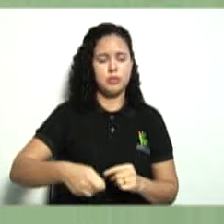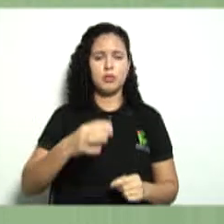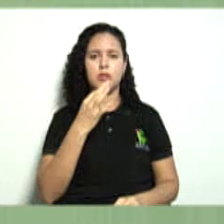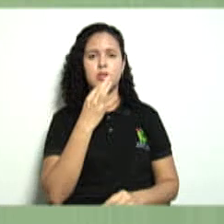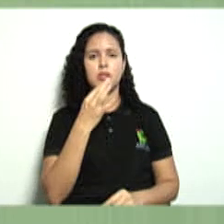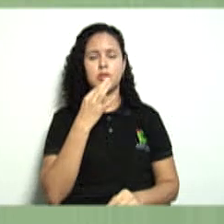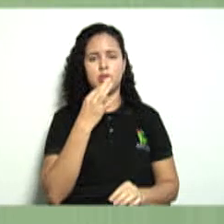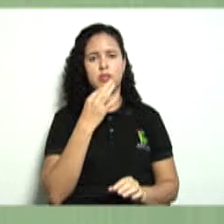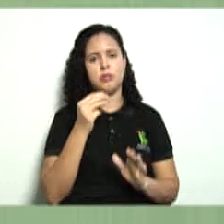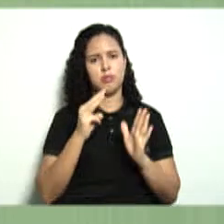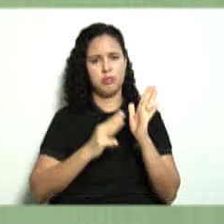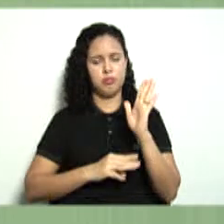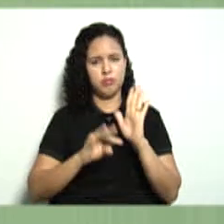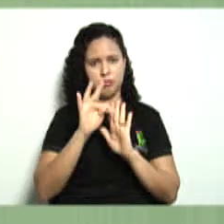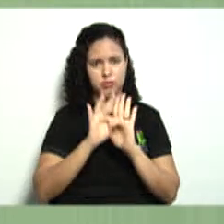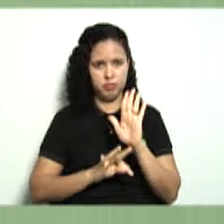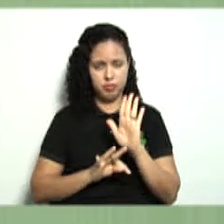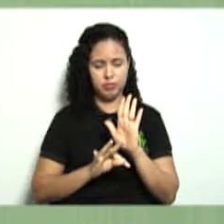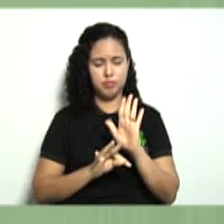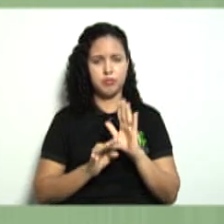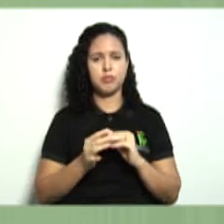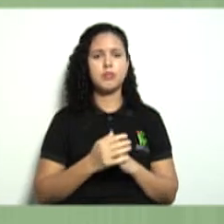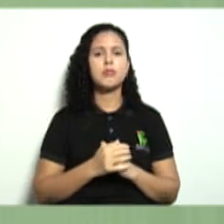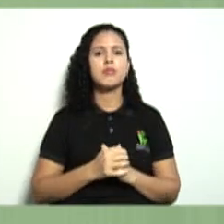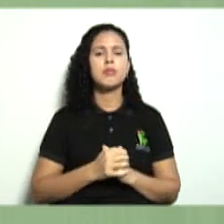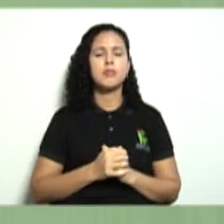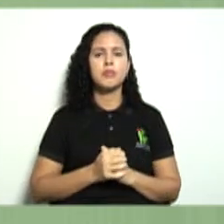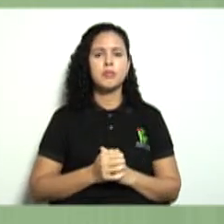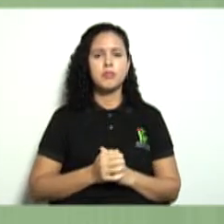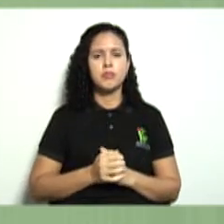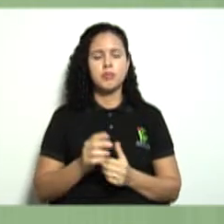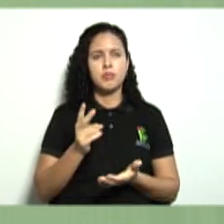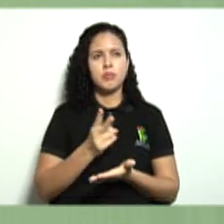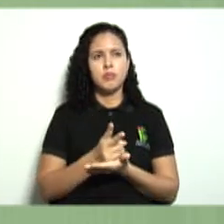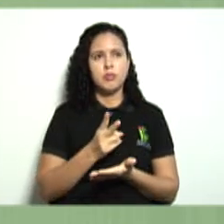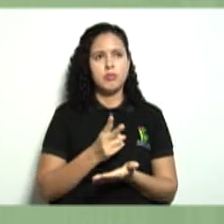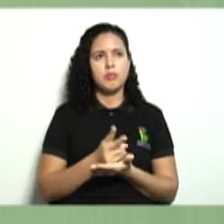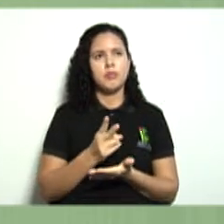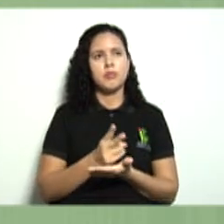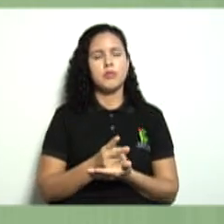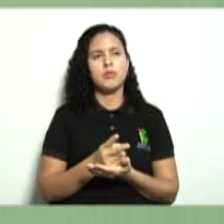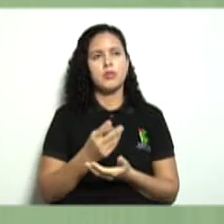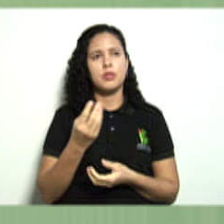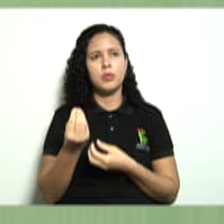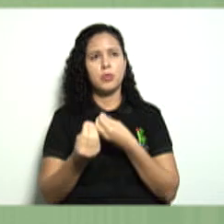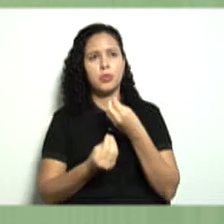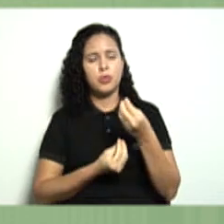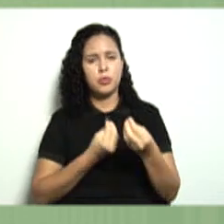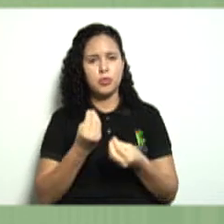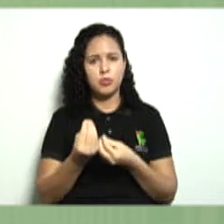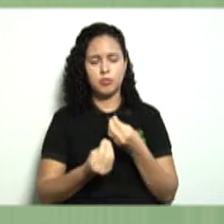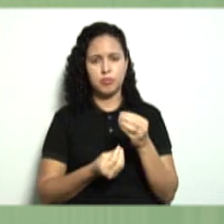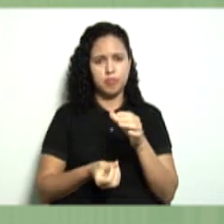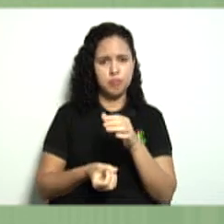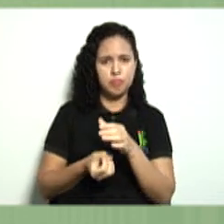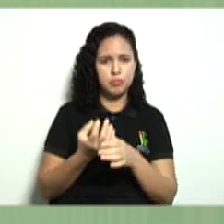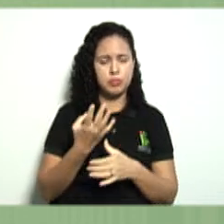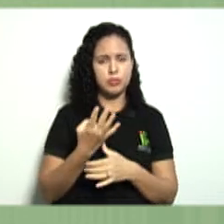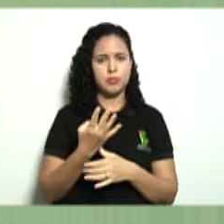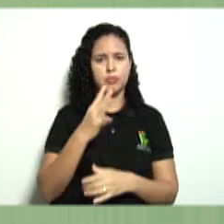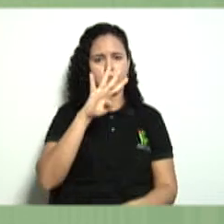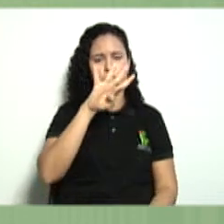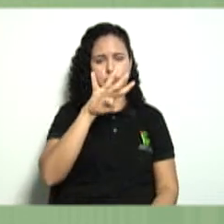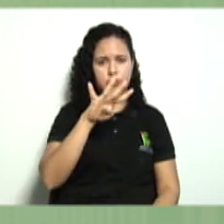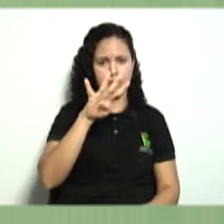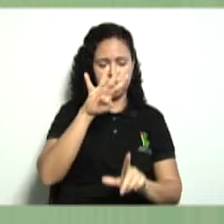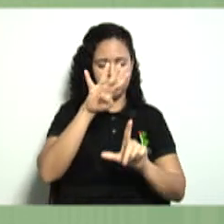os recursos do Word, ok? Continuando, aqui a gente mostrou como se criar, não é isso? Essa